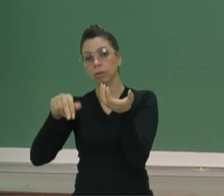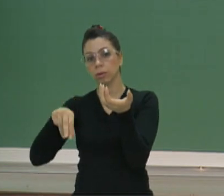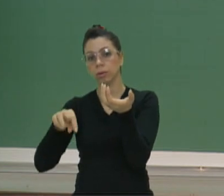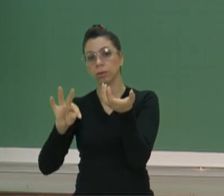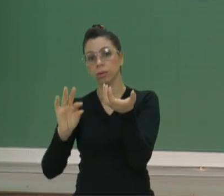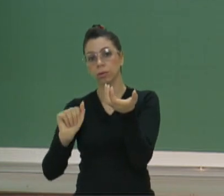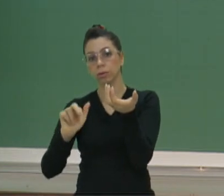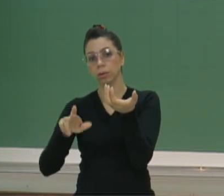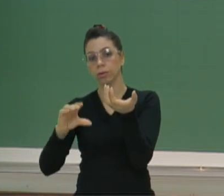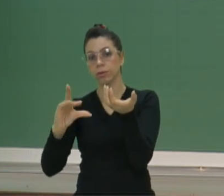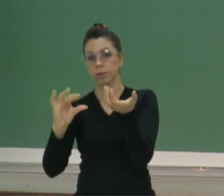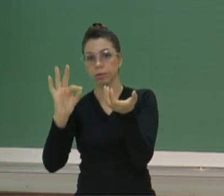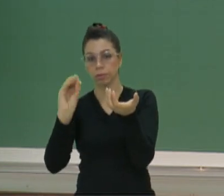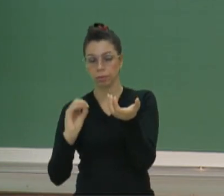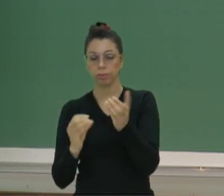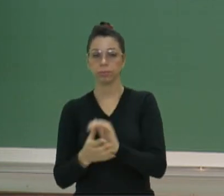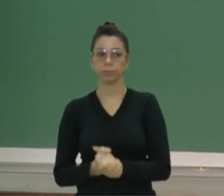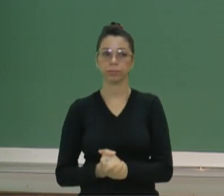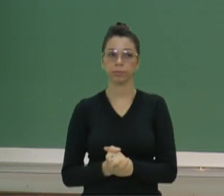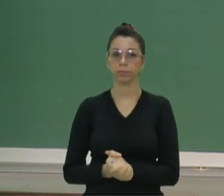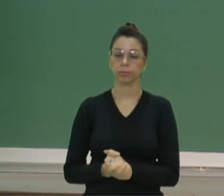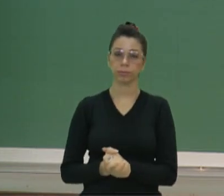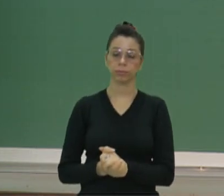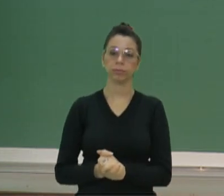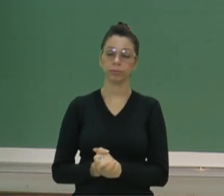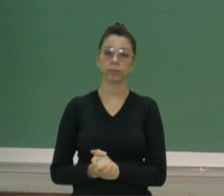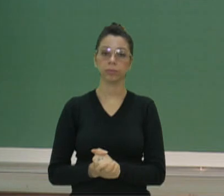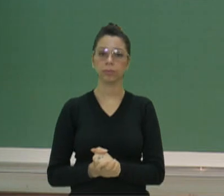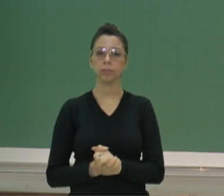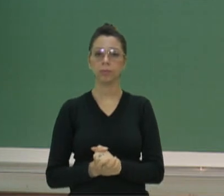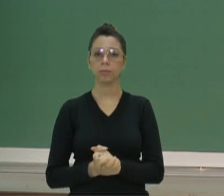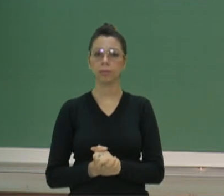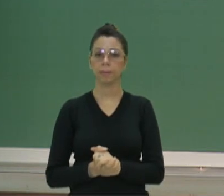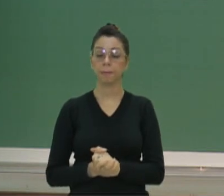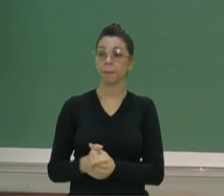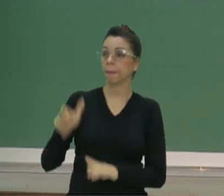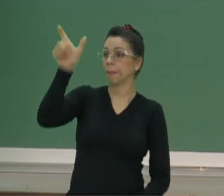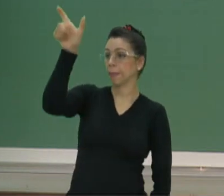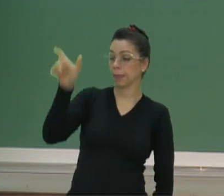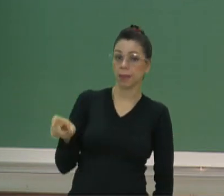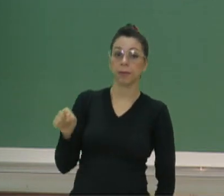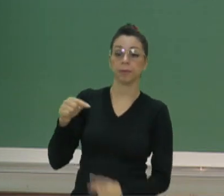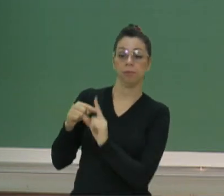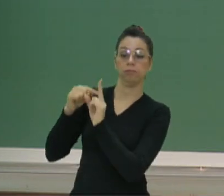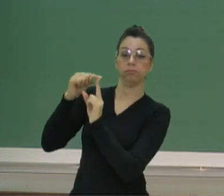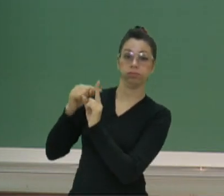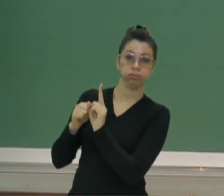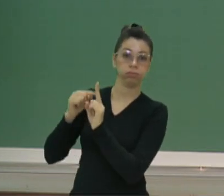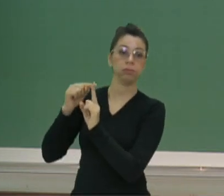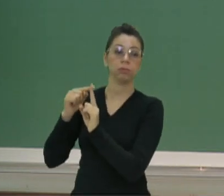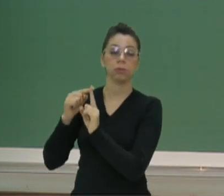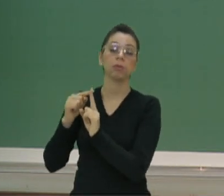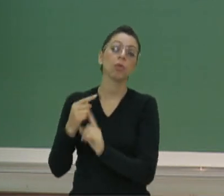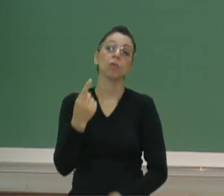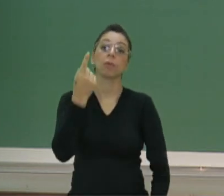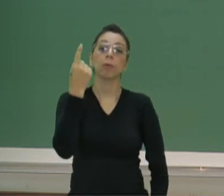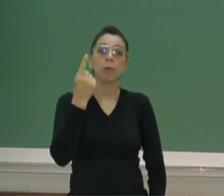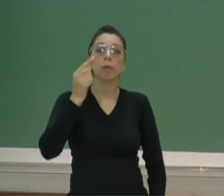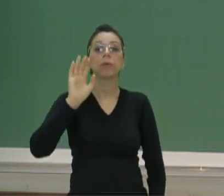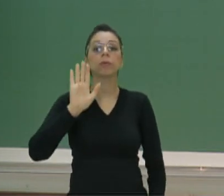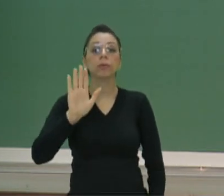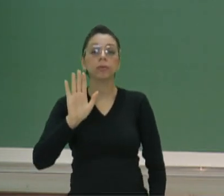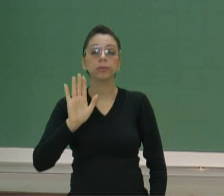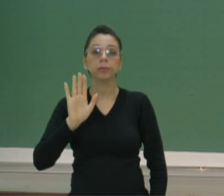Do outro lado, já inserimos zonas térmicas. As zonas térmicas, mencionei uma para vocês quando falamos